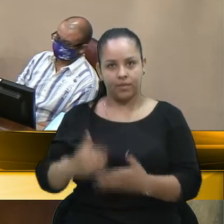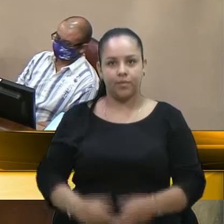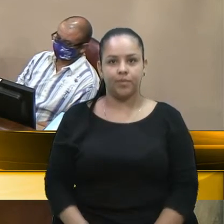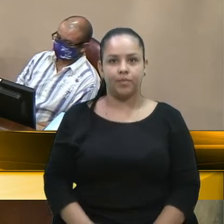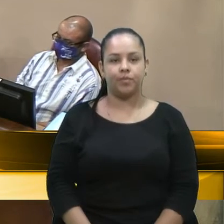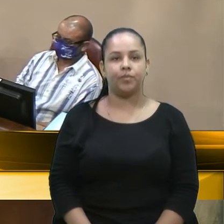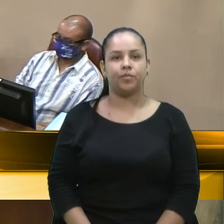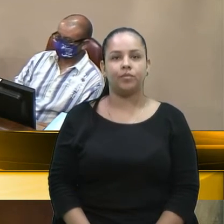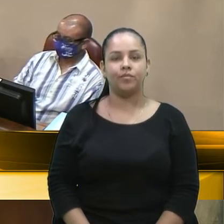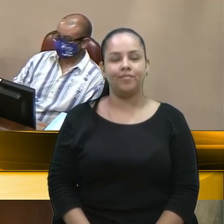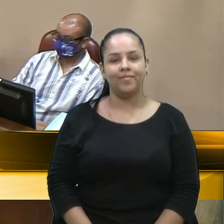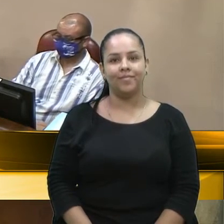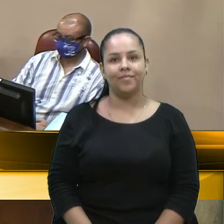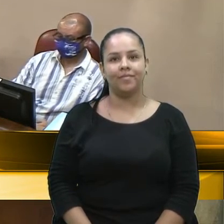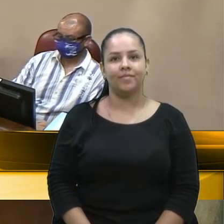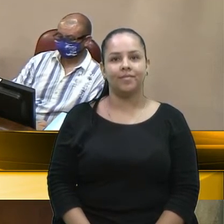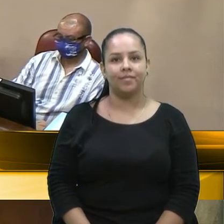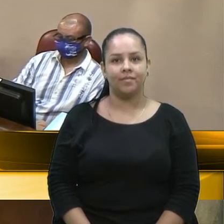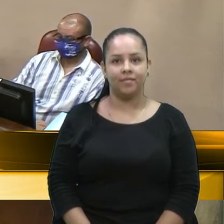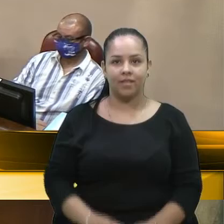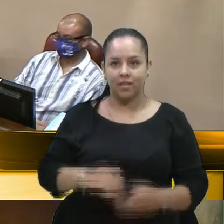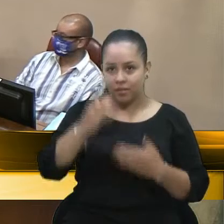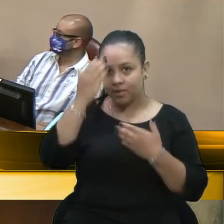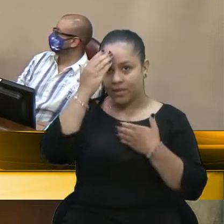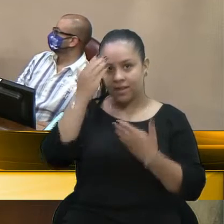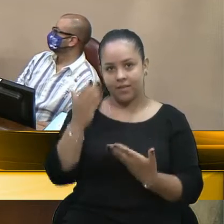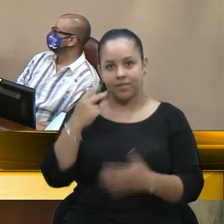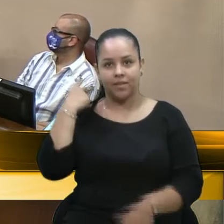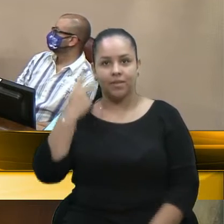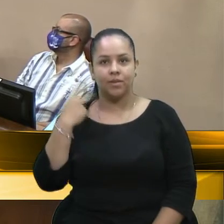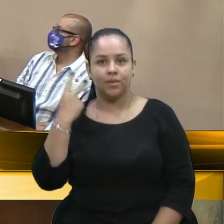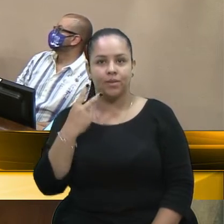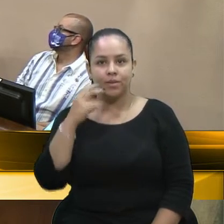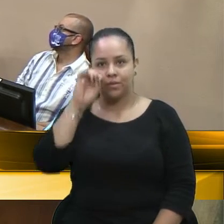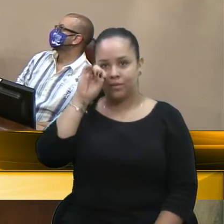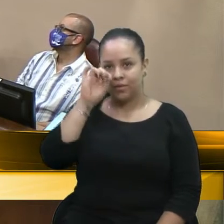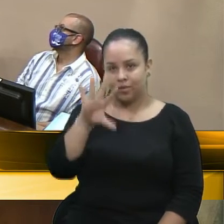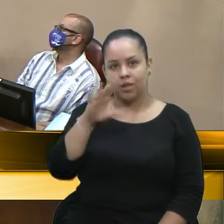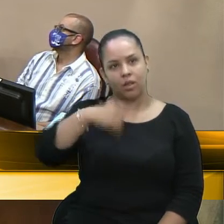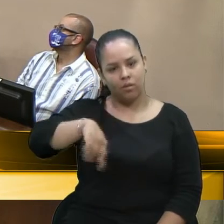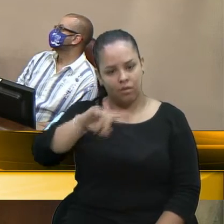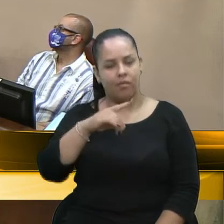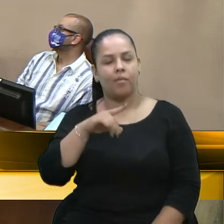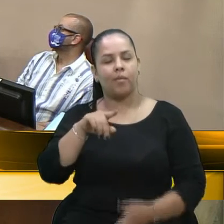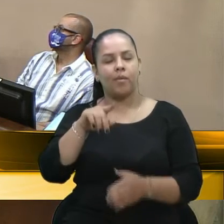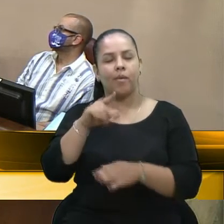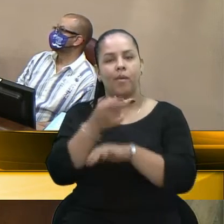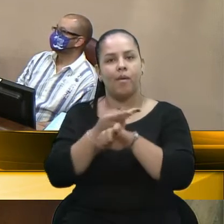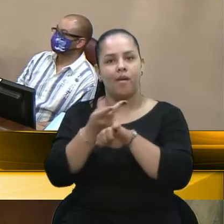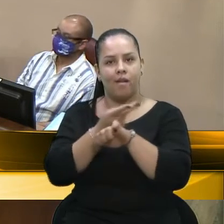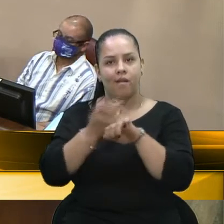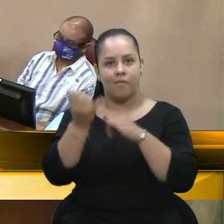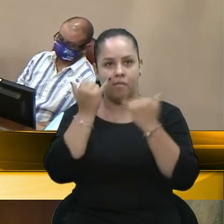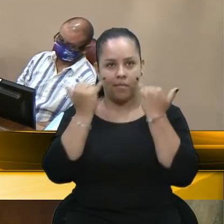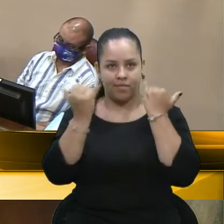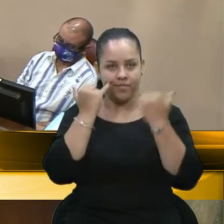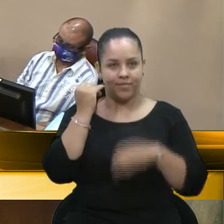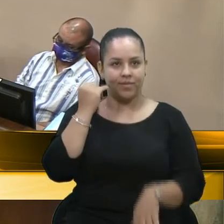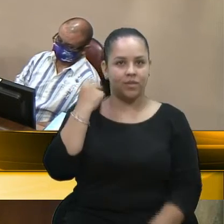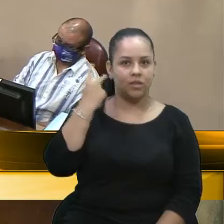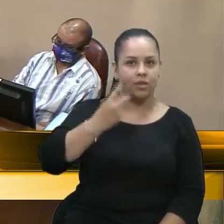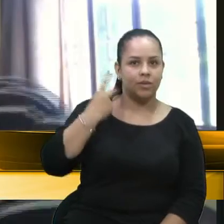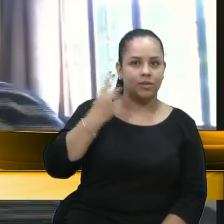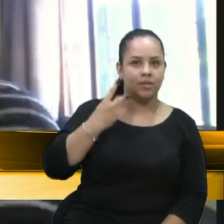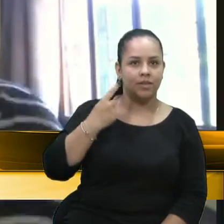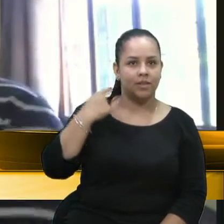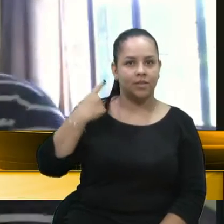Obrigada, vereador Fiuza, pela palavra. Vamos, com certeza, buscar as informações. Denise Pessoa? Vereadora Denise? Bom,